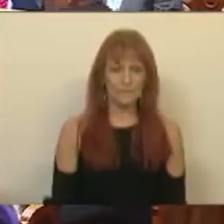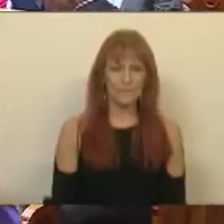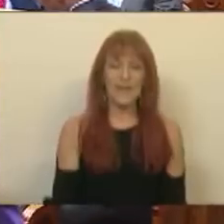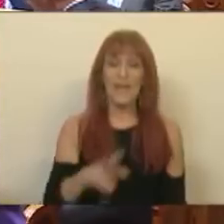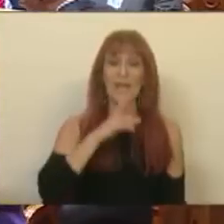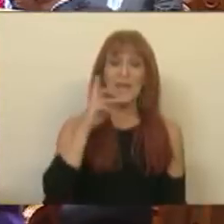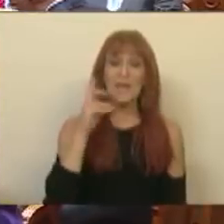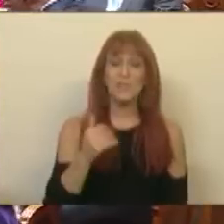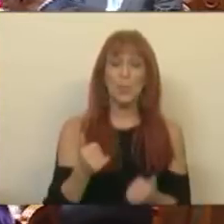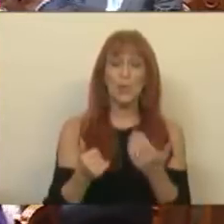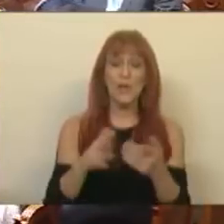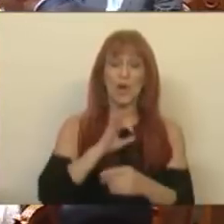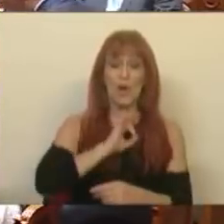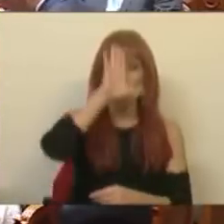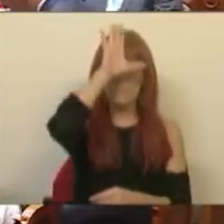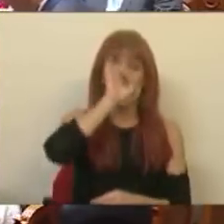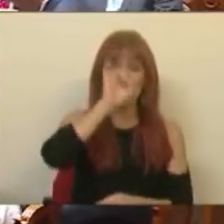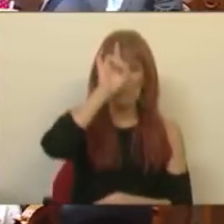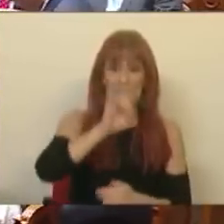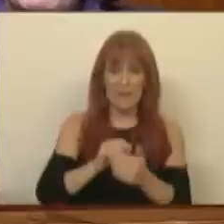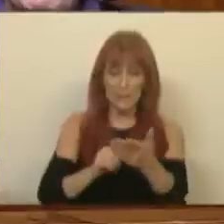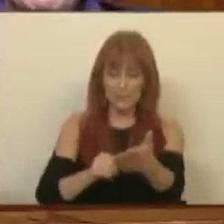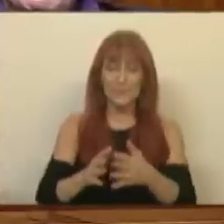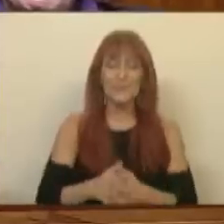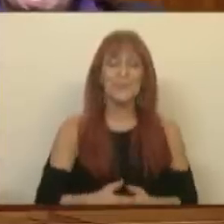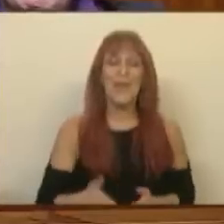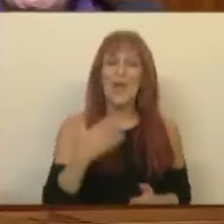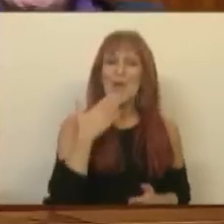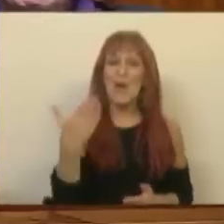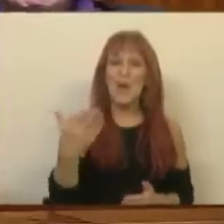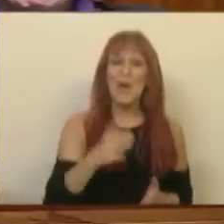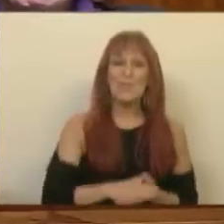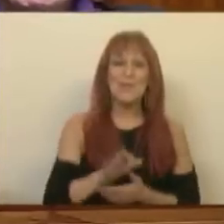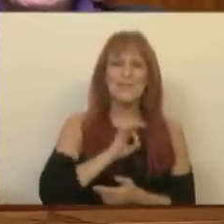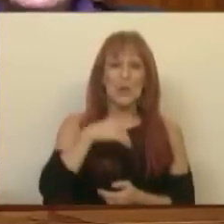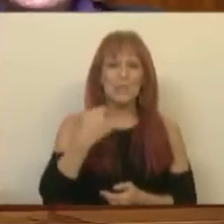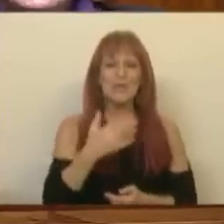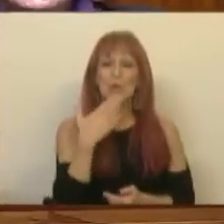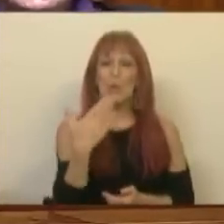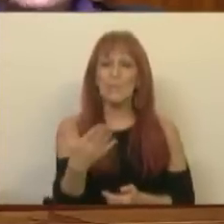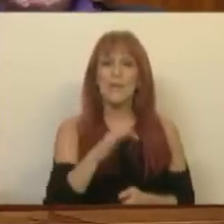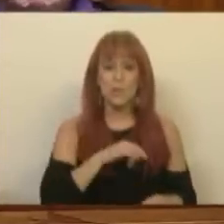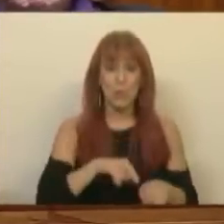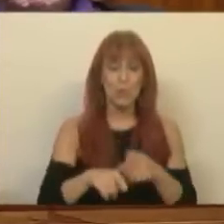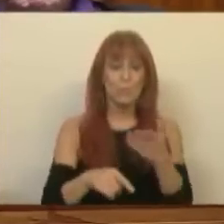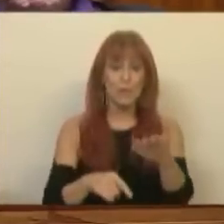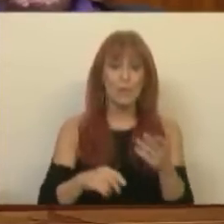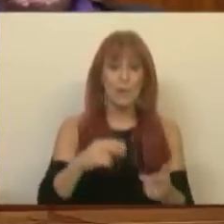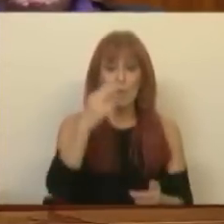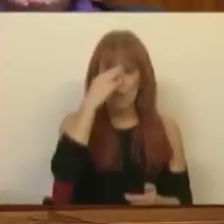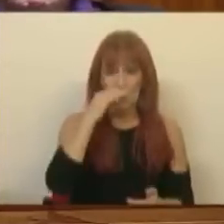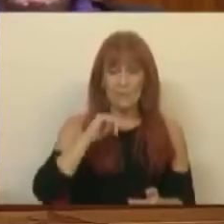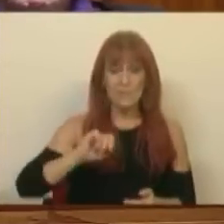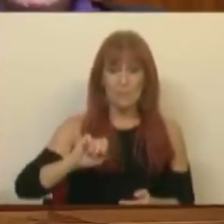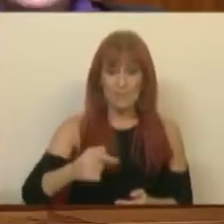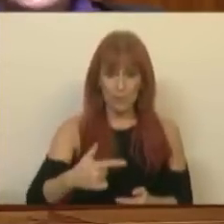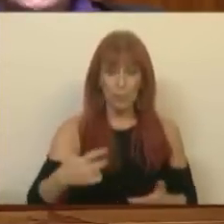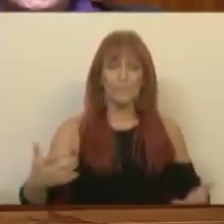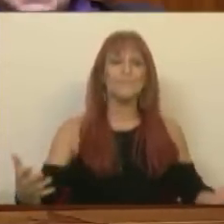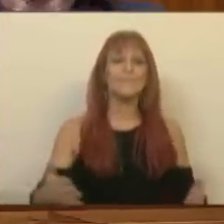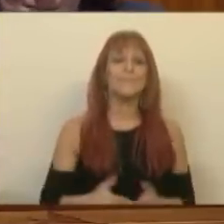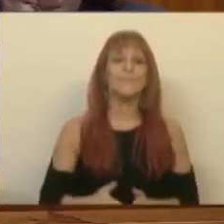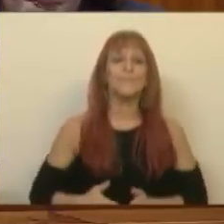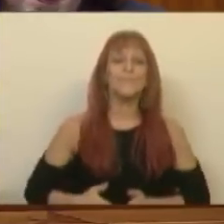para responder tem a palavra o primeiro nisto Muito obrigado Senhor muito obrigado senhor deputado Carlos Guimarães